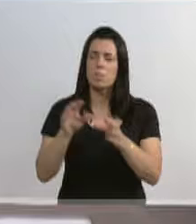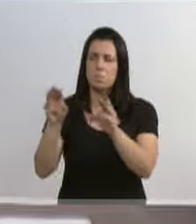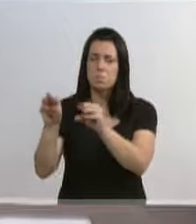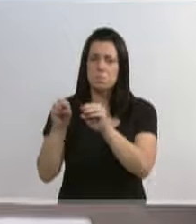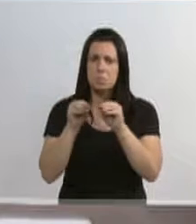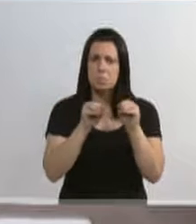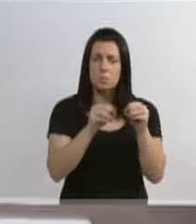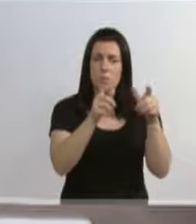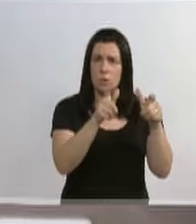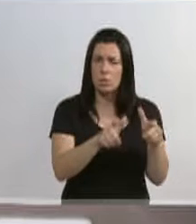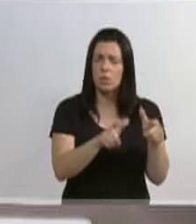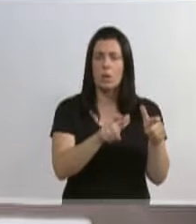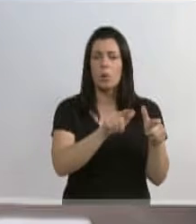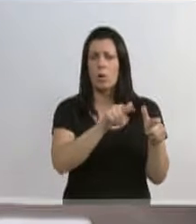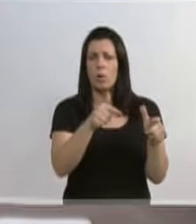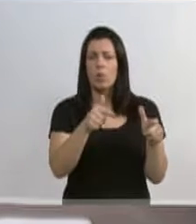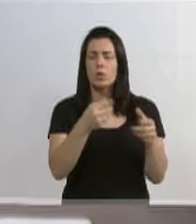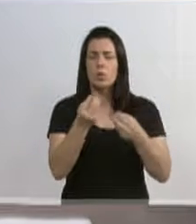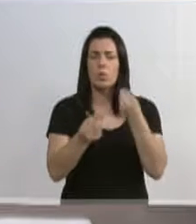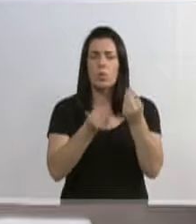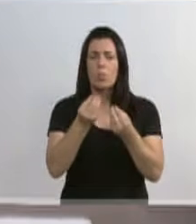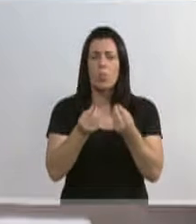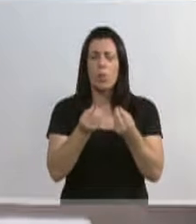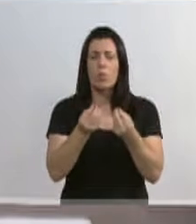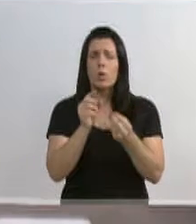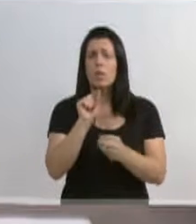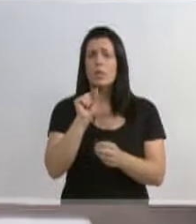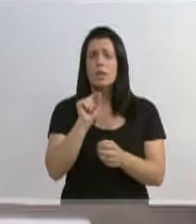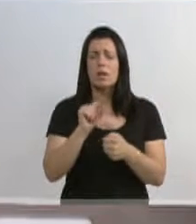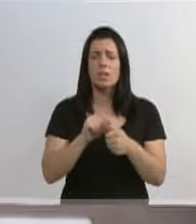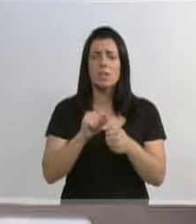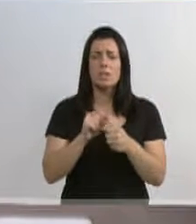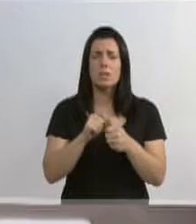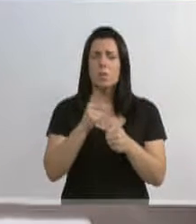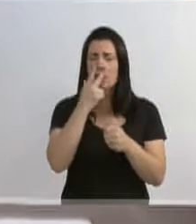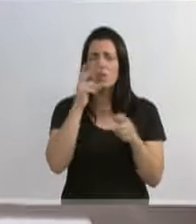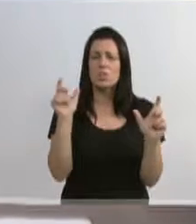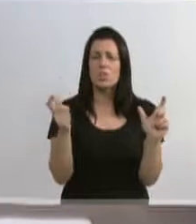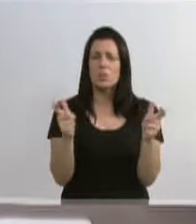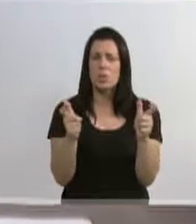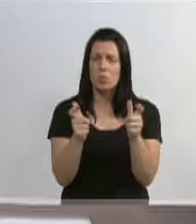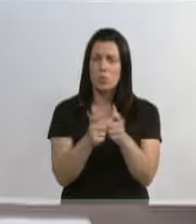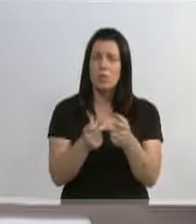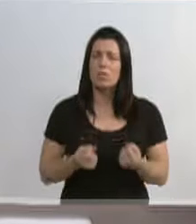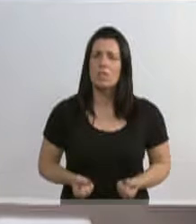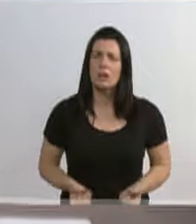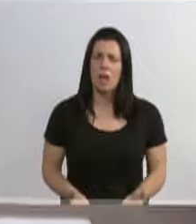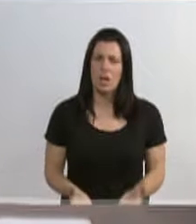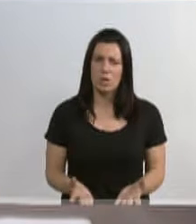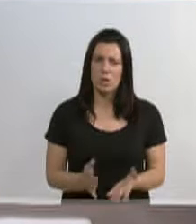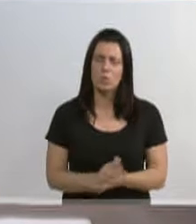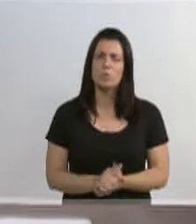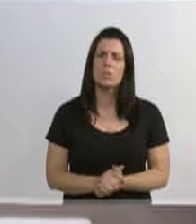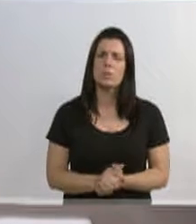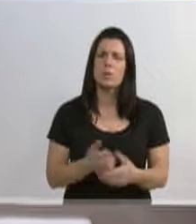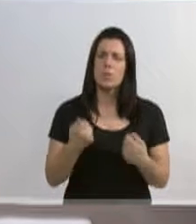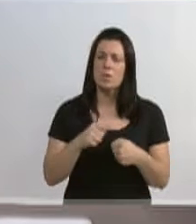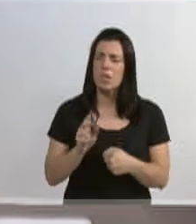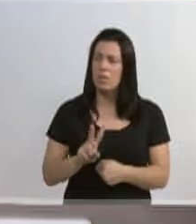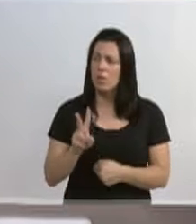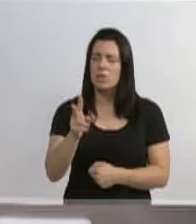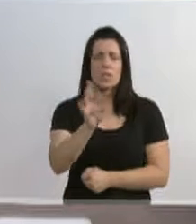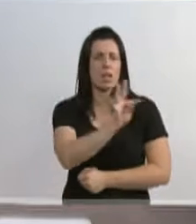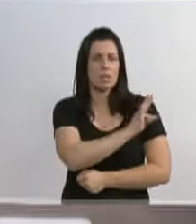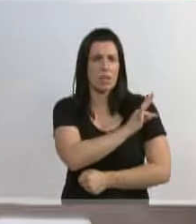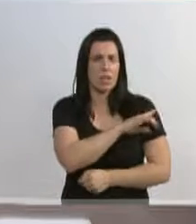O que está sendo feito para enxugar a máquina pública nesse setor, valorizando os técnicos